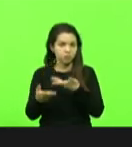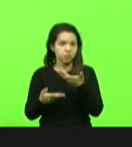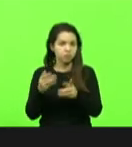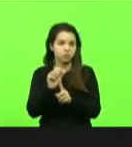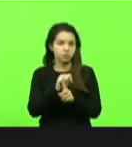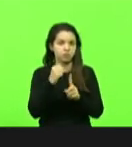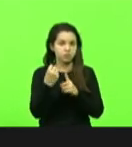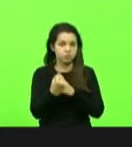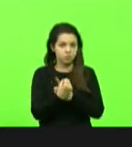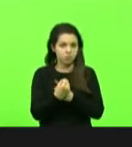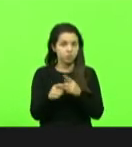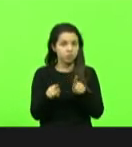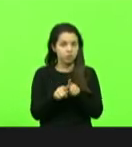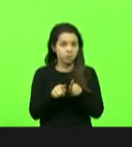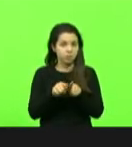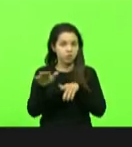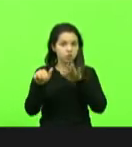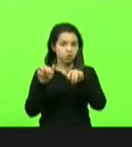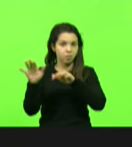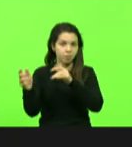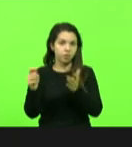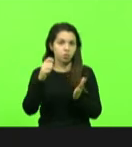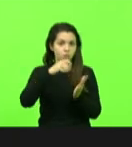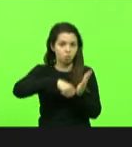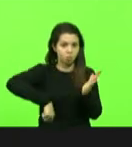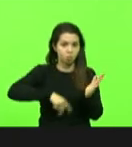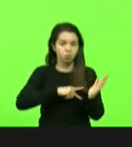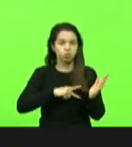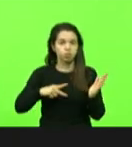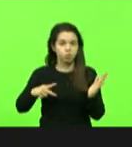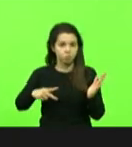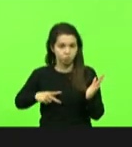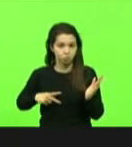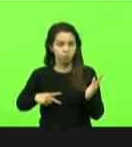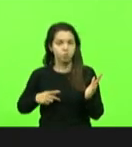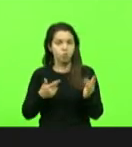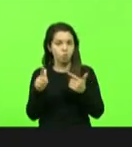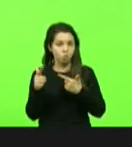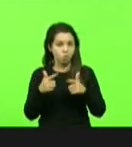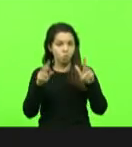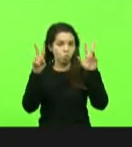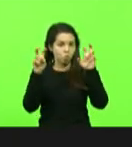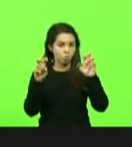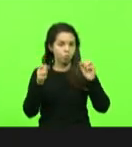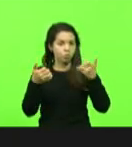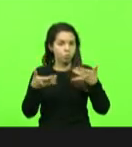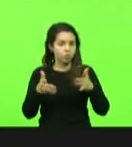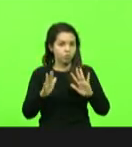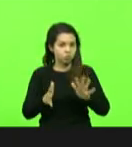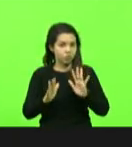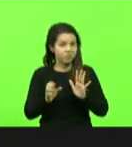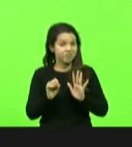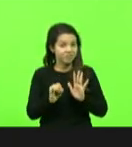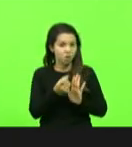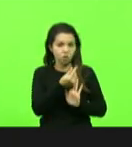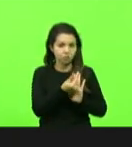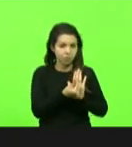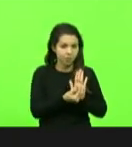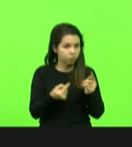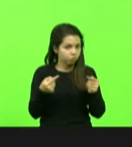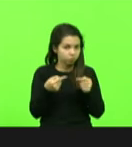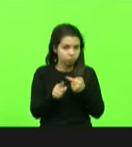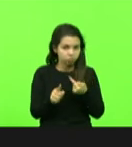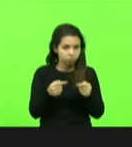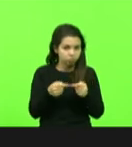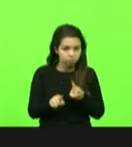e tantas outras pautas aqui destacadas, sem o orçamento necessário, não é possível contemplar e fazer avançar a política